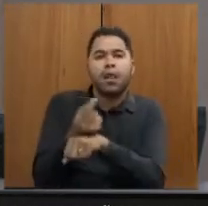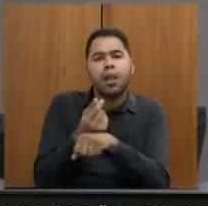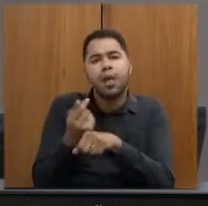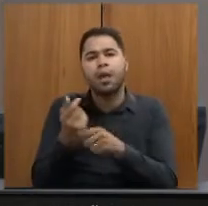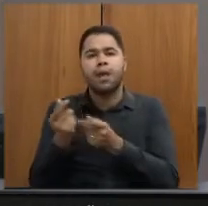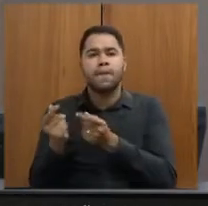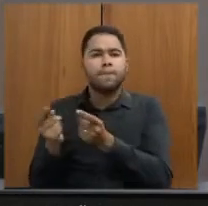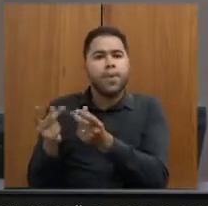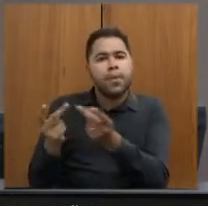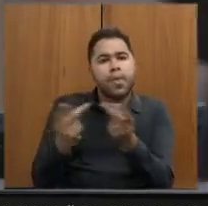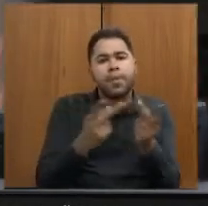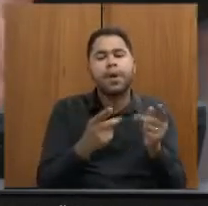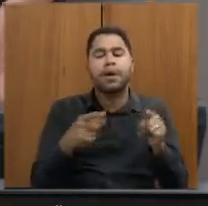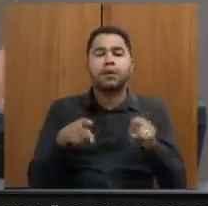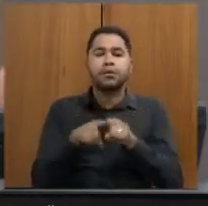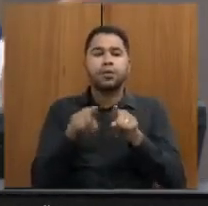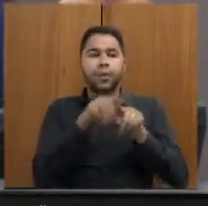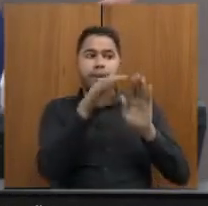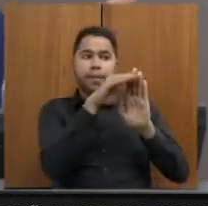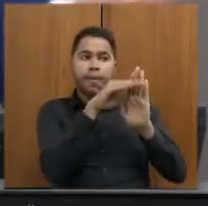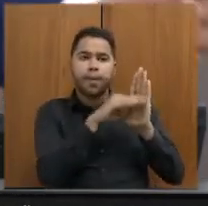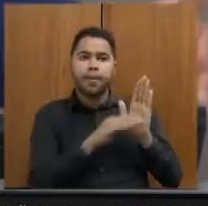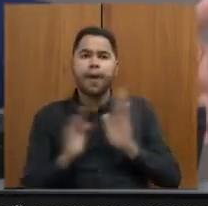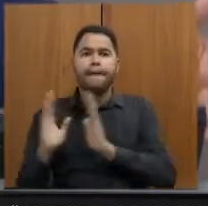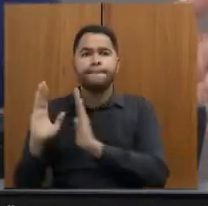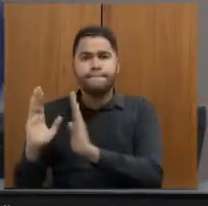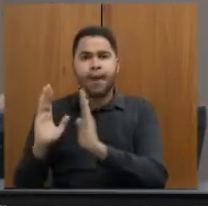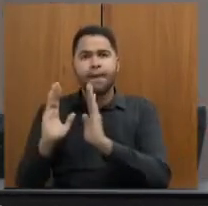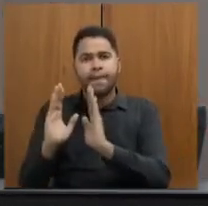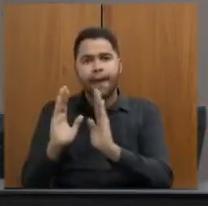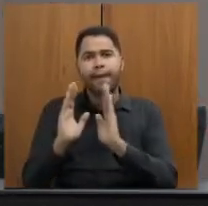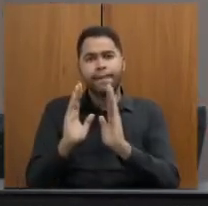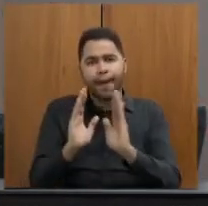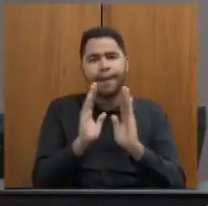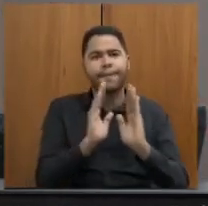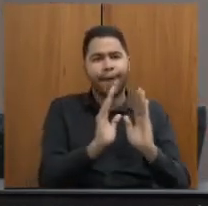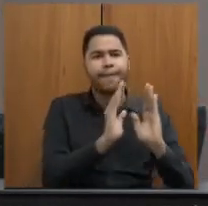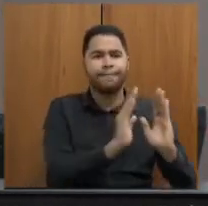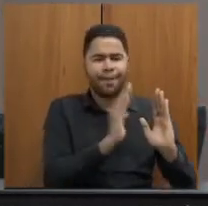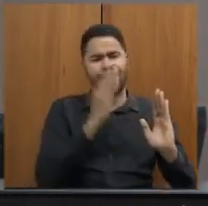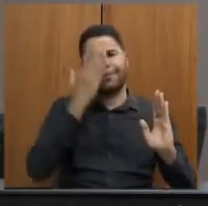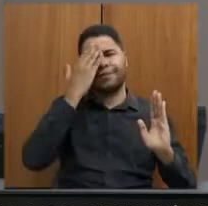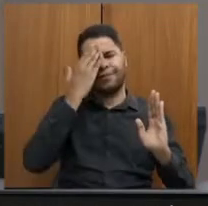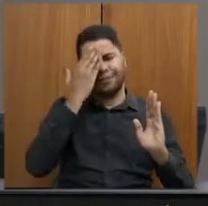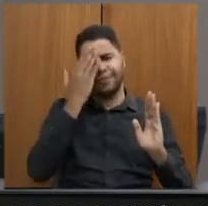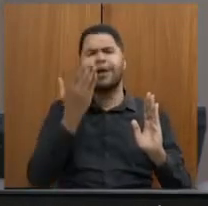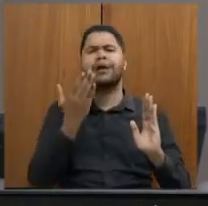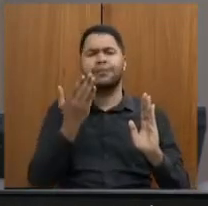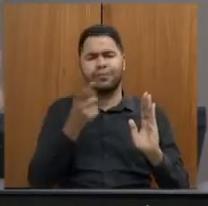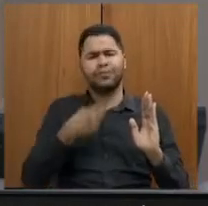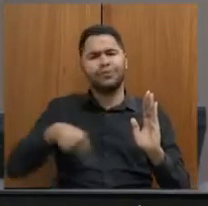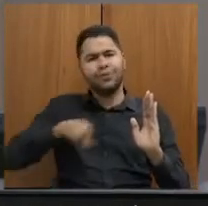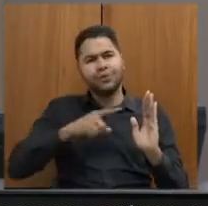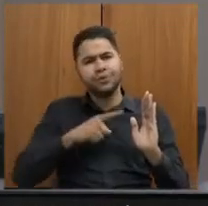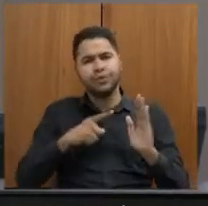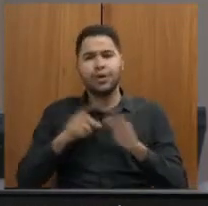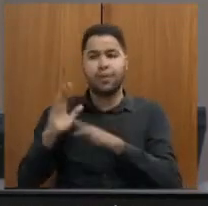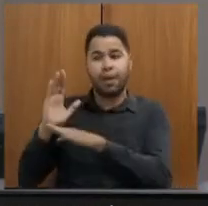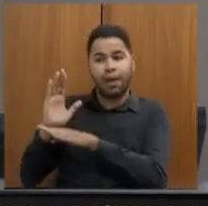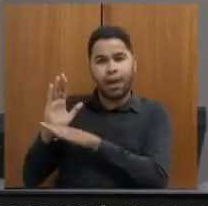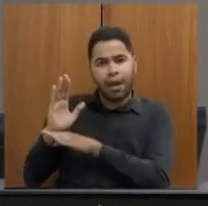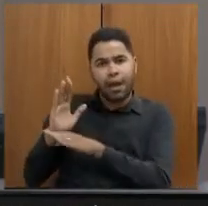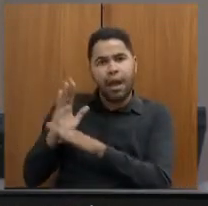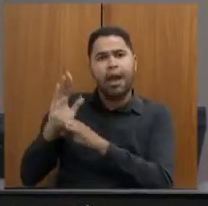comercializar e ele cumpriu as etapas passo a passo a gente sabe que por mais que tenhamos assistência